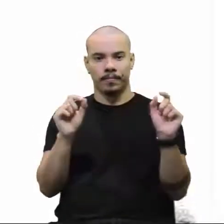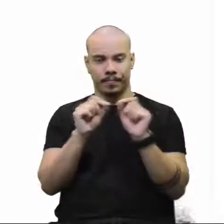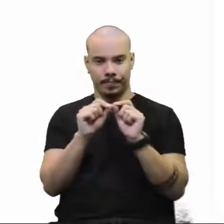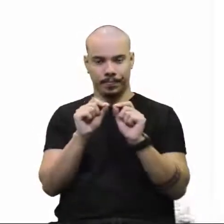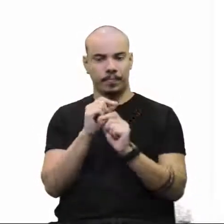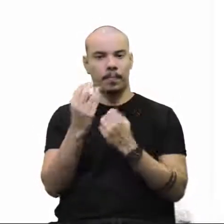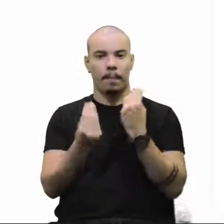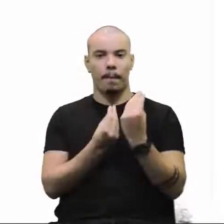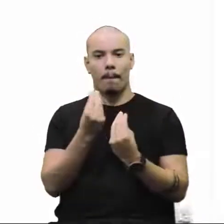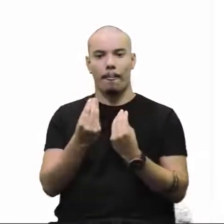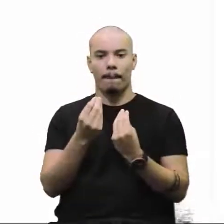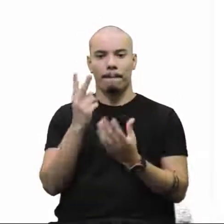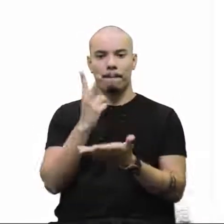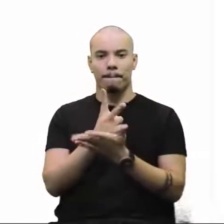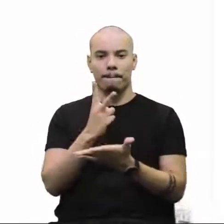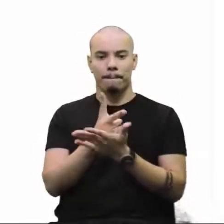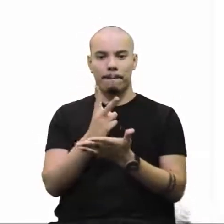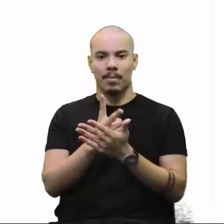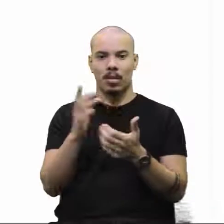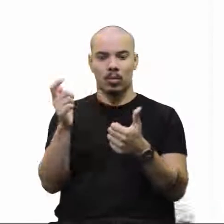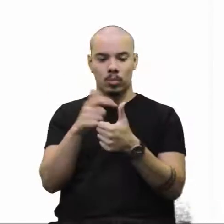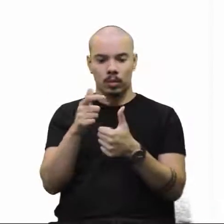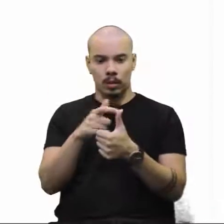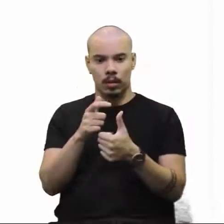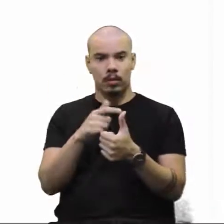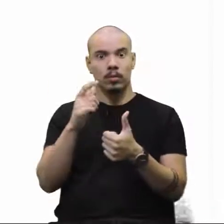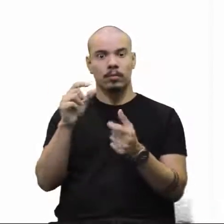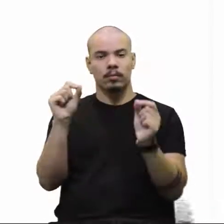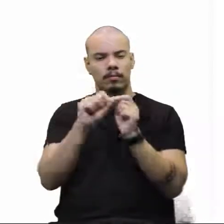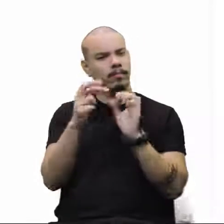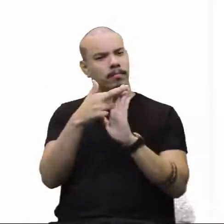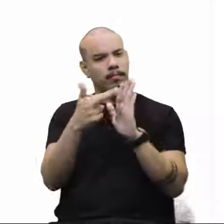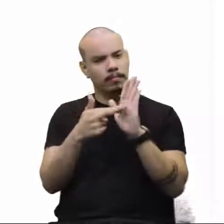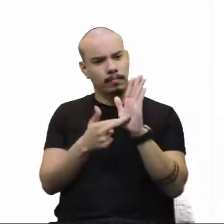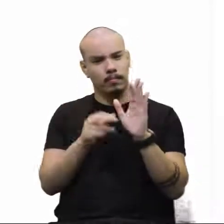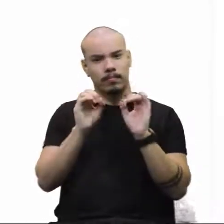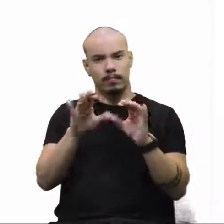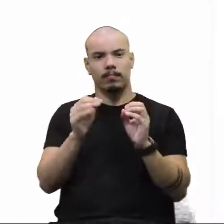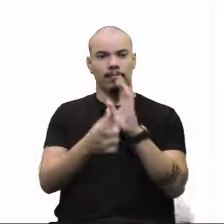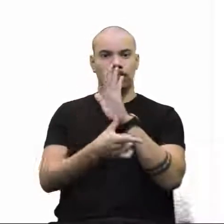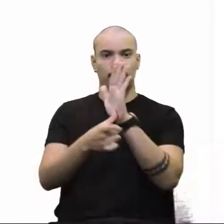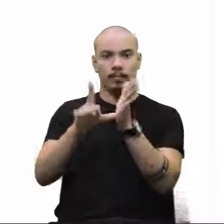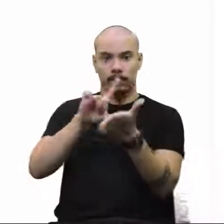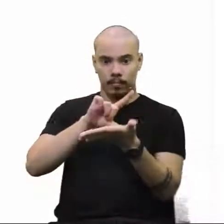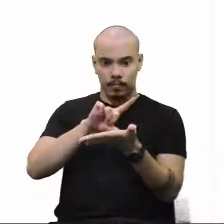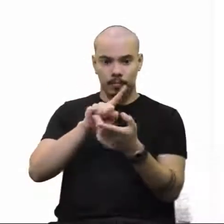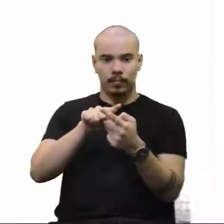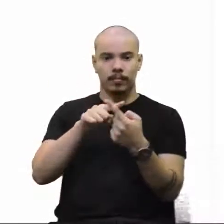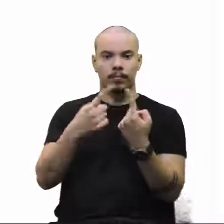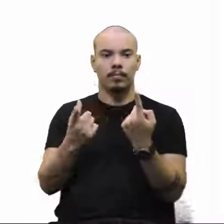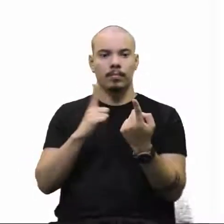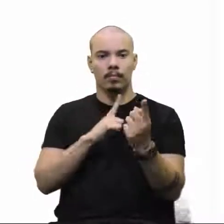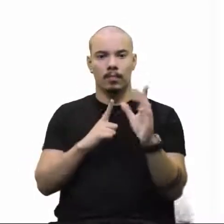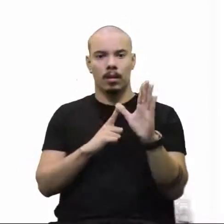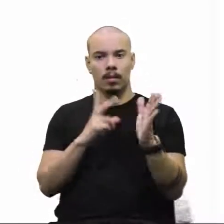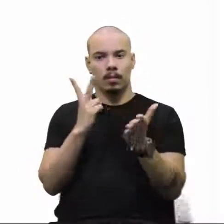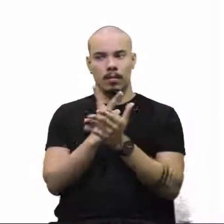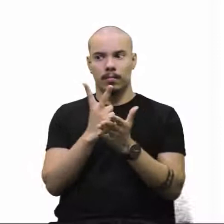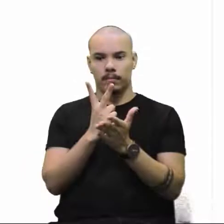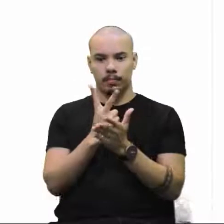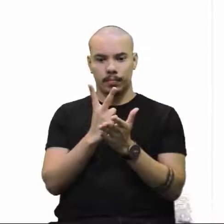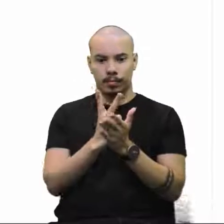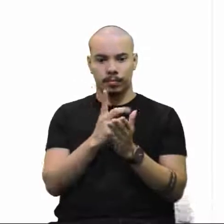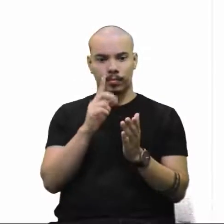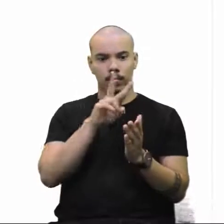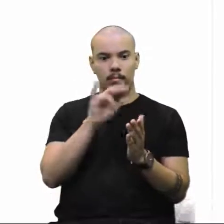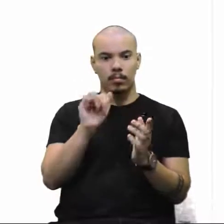a questão do... O dedão vai apontar para B, então tá indo do... O B é o sul, o dedão aponta para o lado do sul. Sai do norte e vai